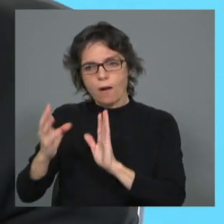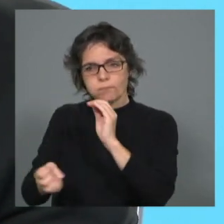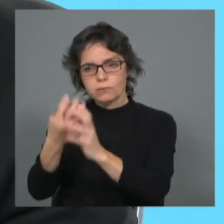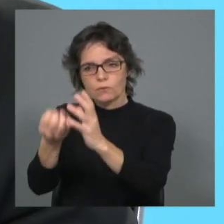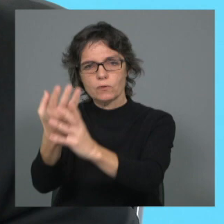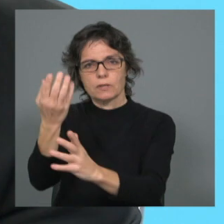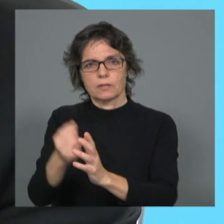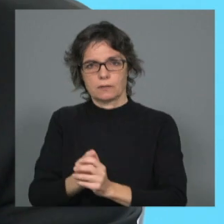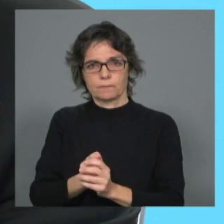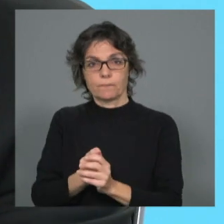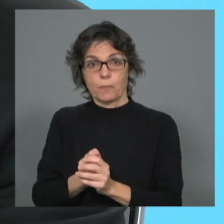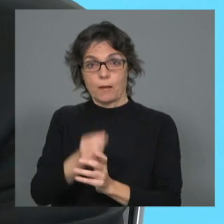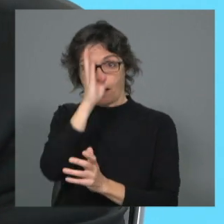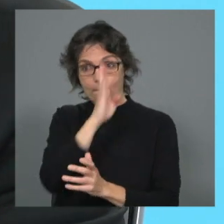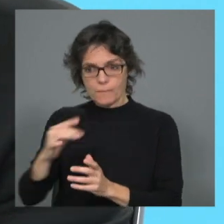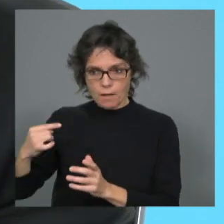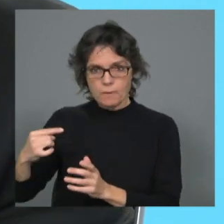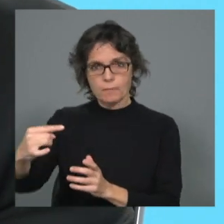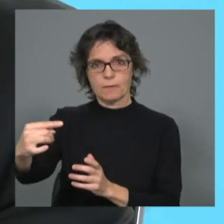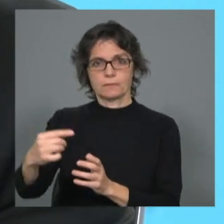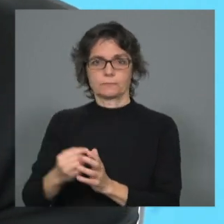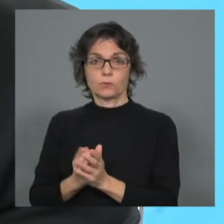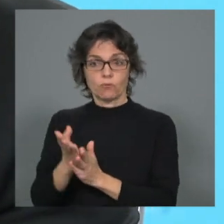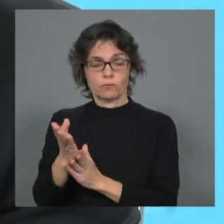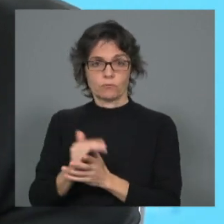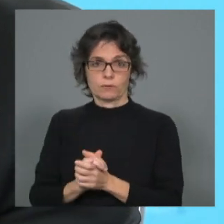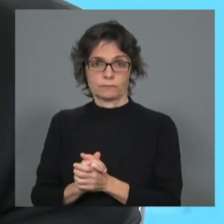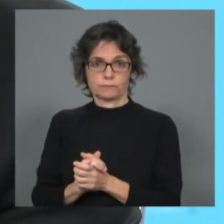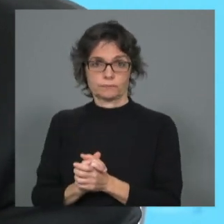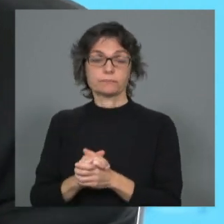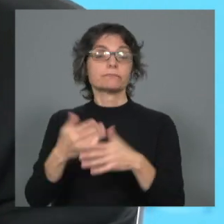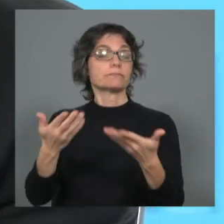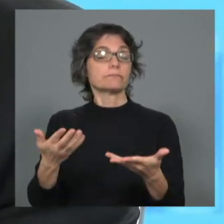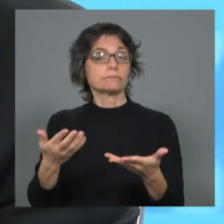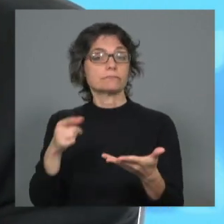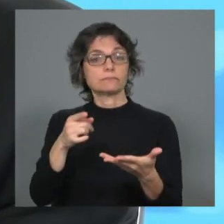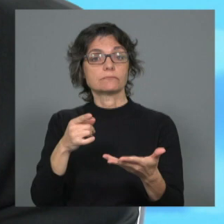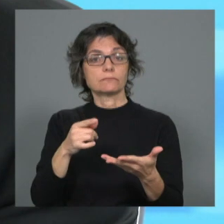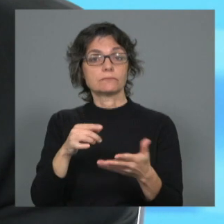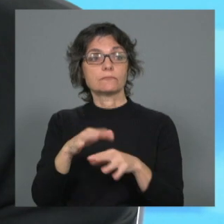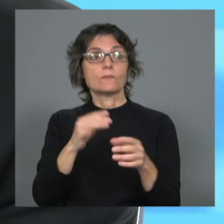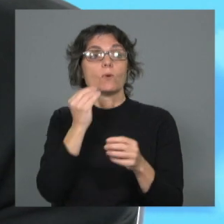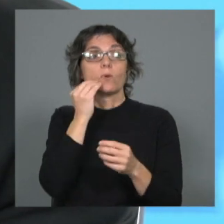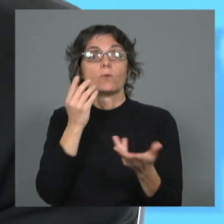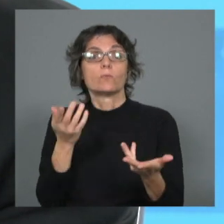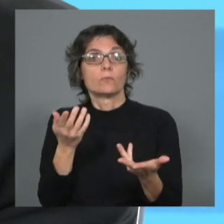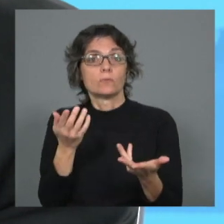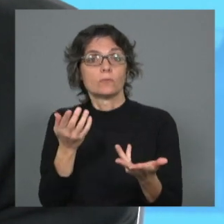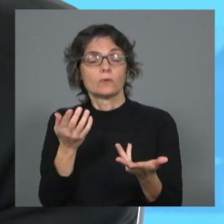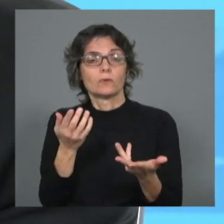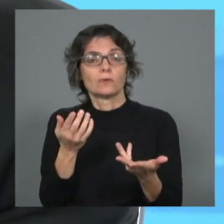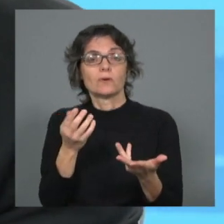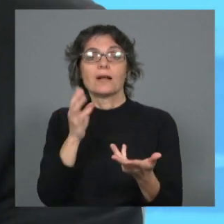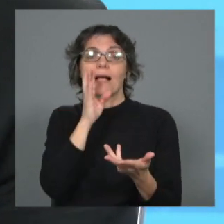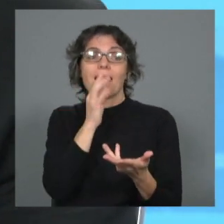hábitos para que nós possamos ser virtuosos, digamos assim. E isso consegue-se nas idades